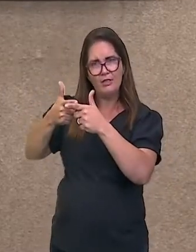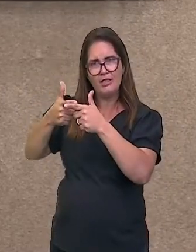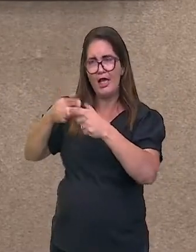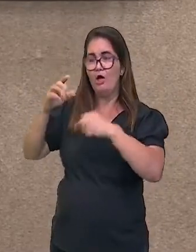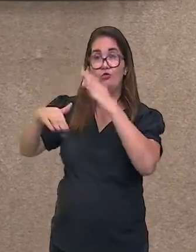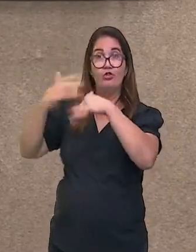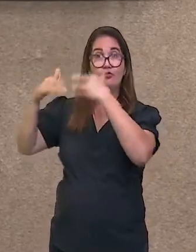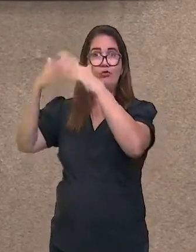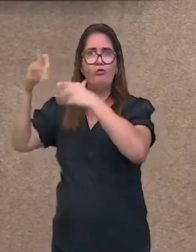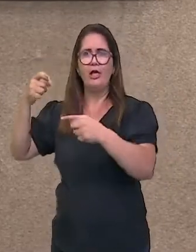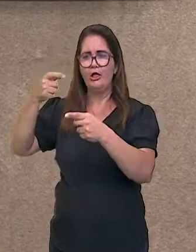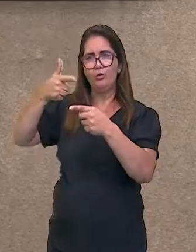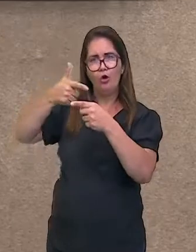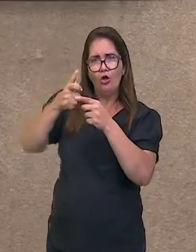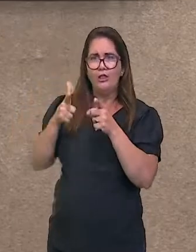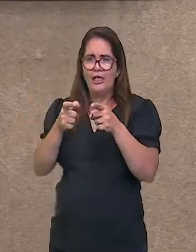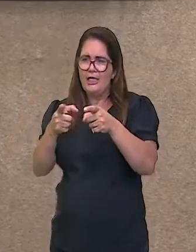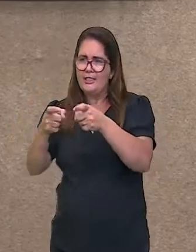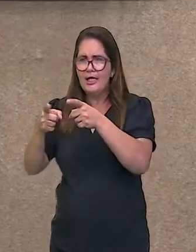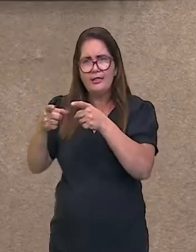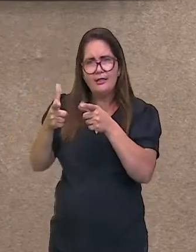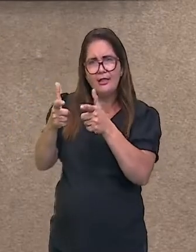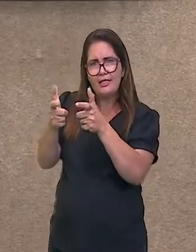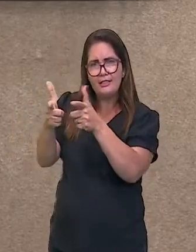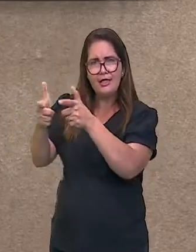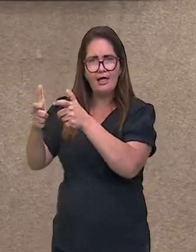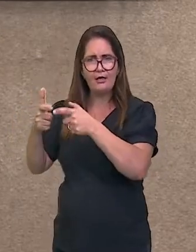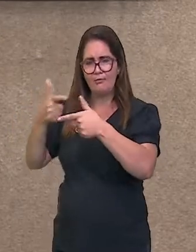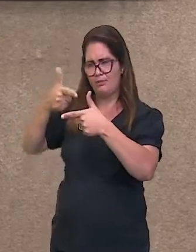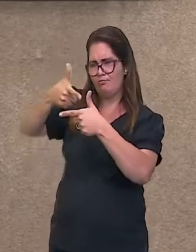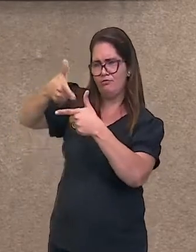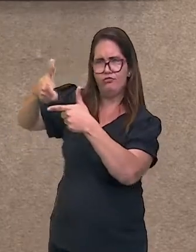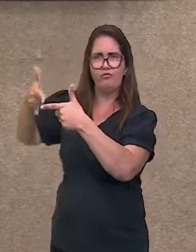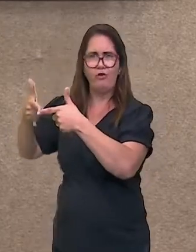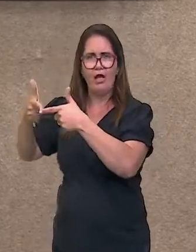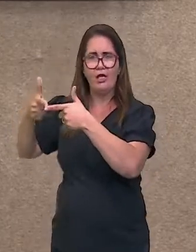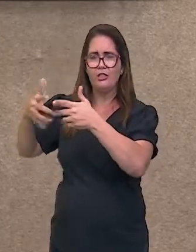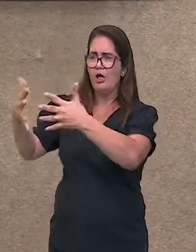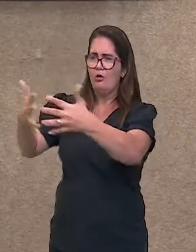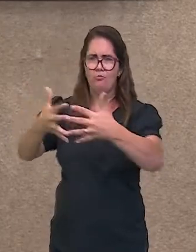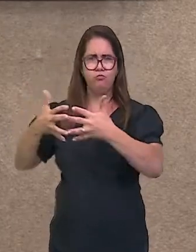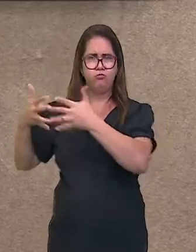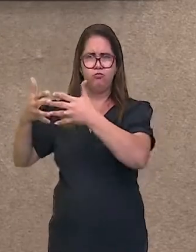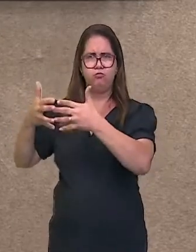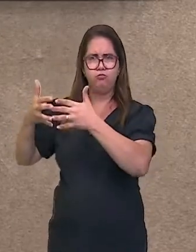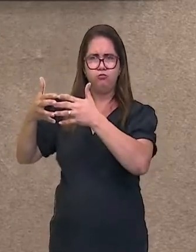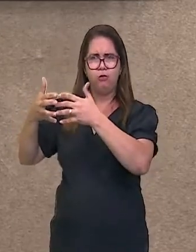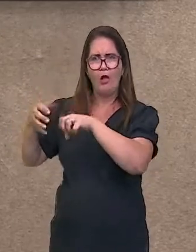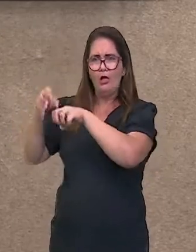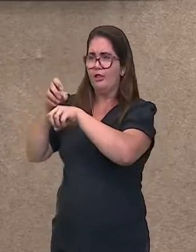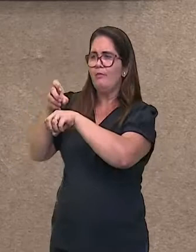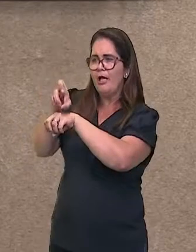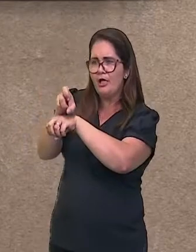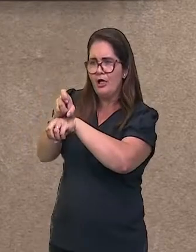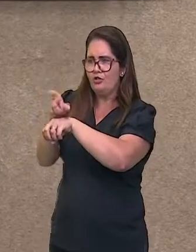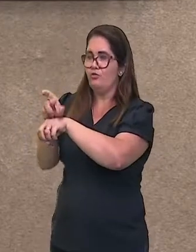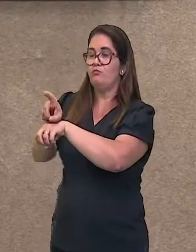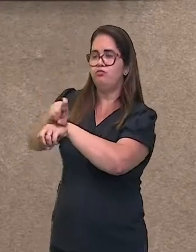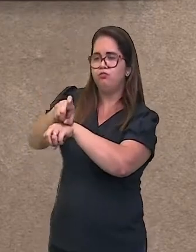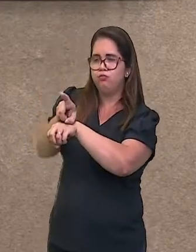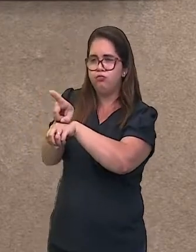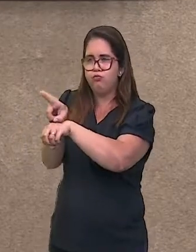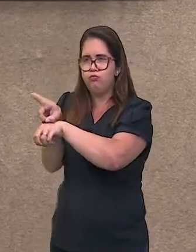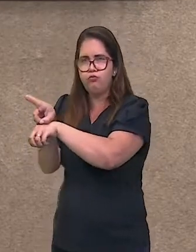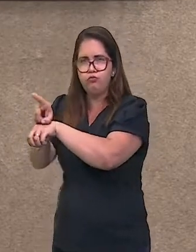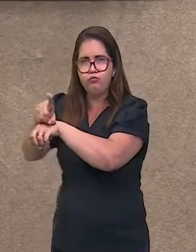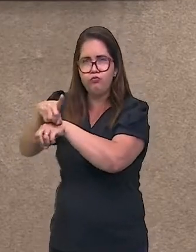nós temos muitas características do nosso dia, do nosso tempo, né? Do nosso presente. Então,